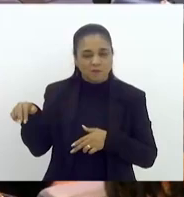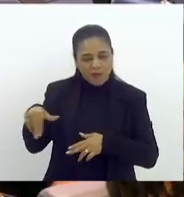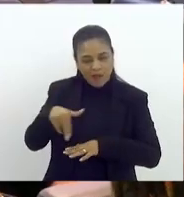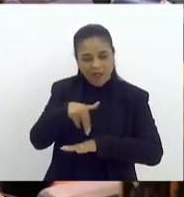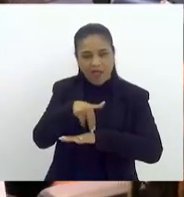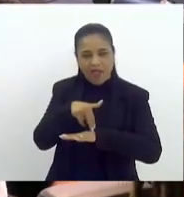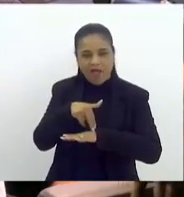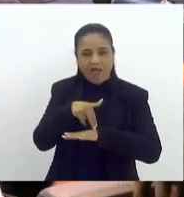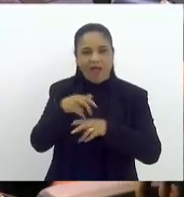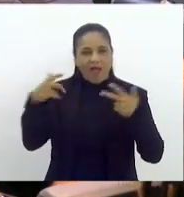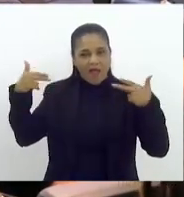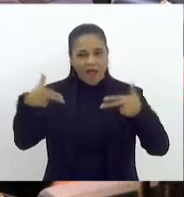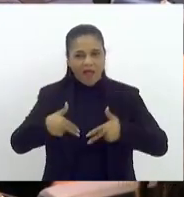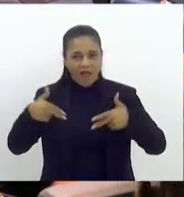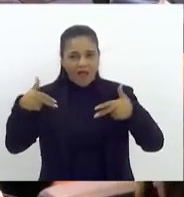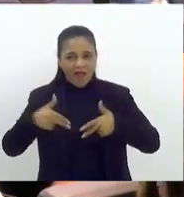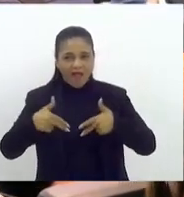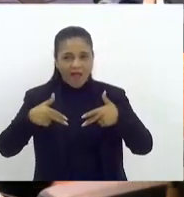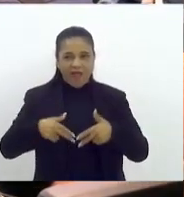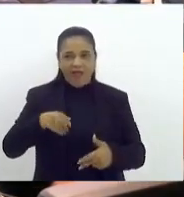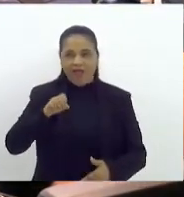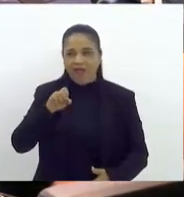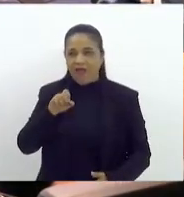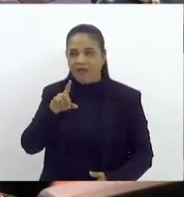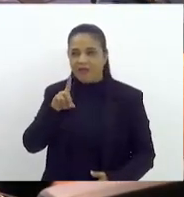Rap A nossa rainha é de valer